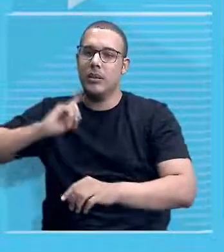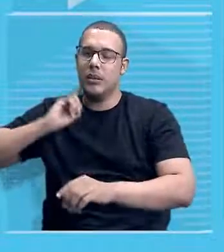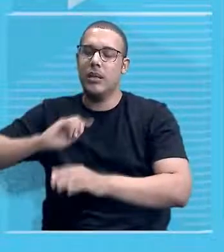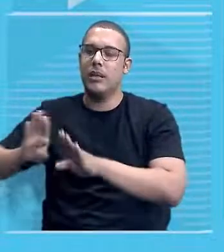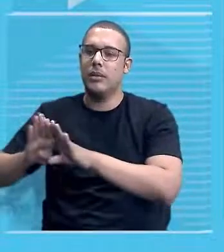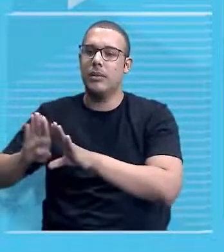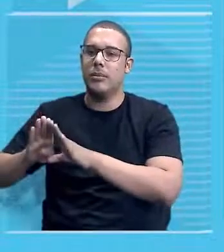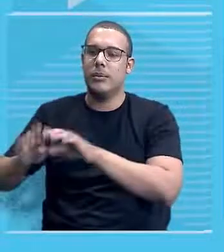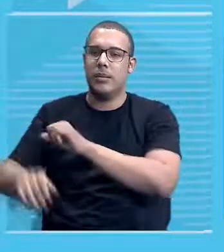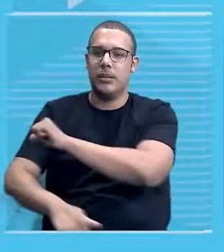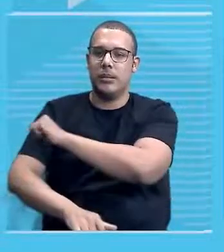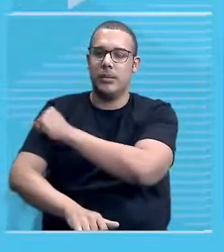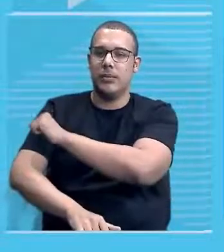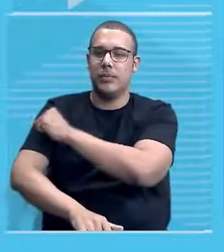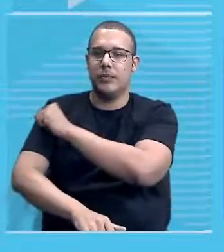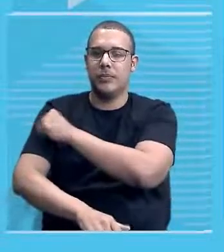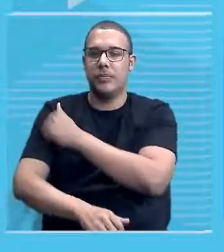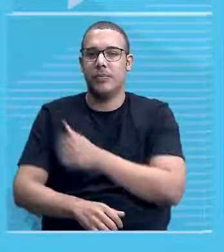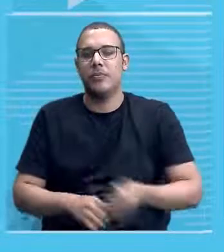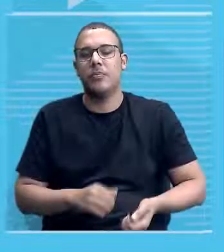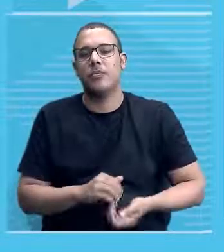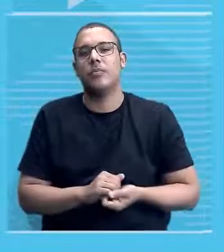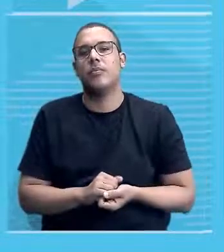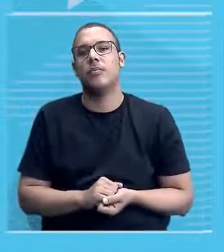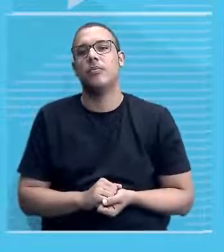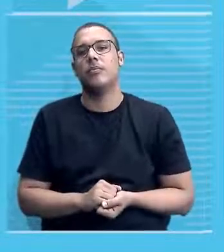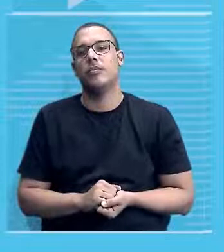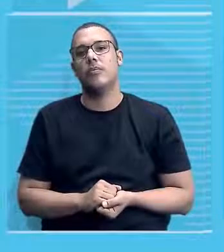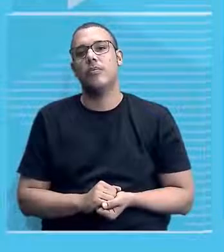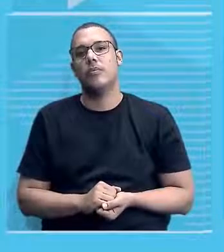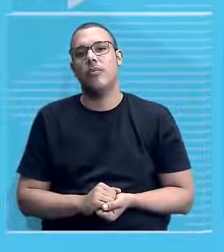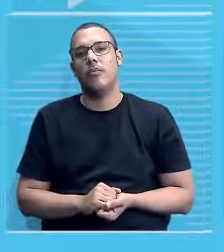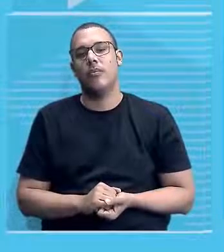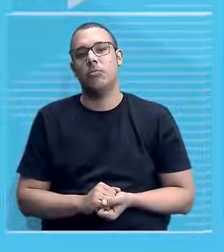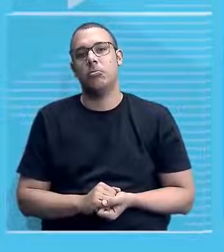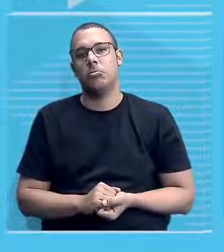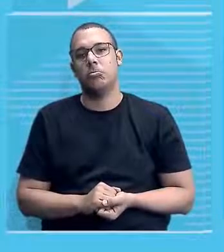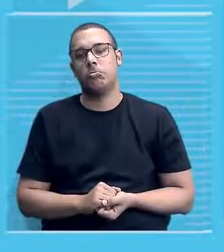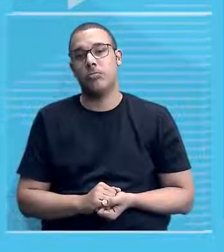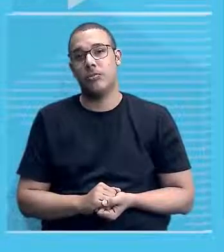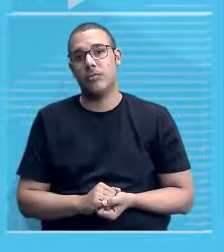não é pois é nesse clima que as coisas acontecem